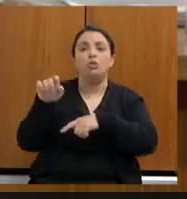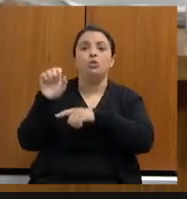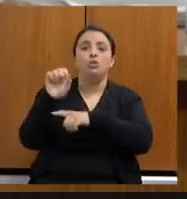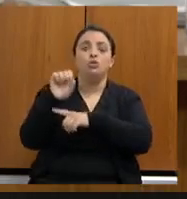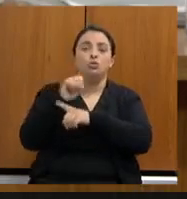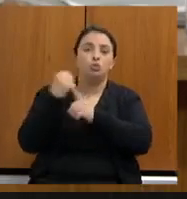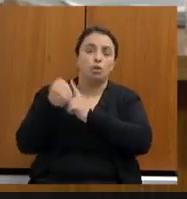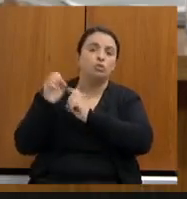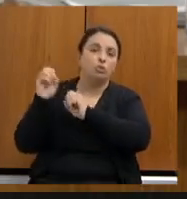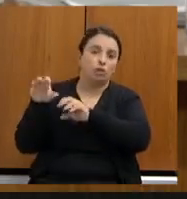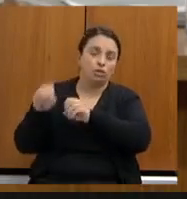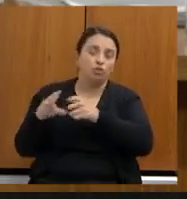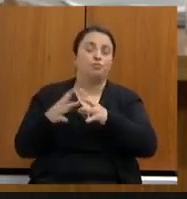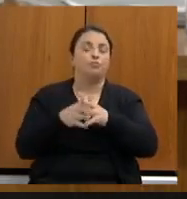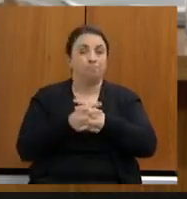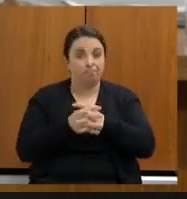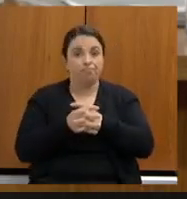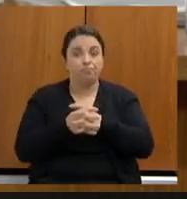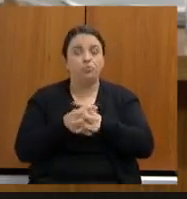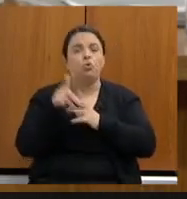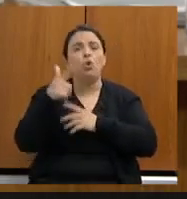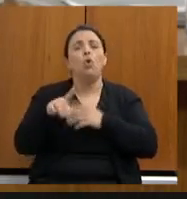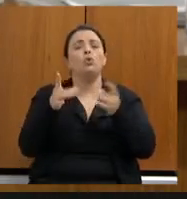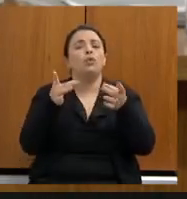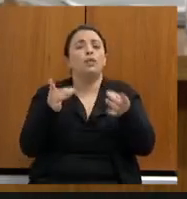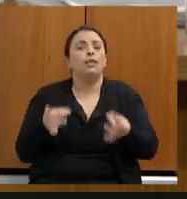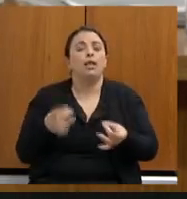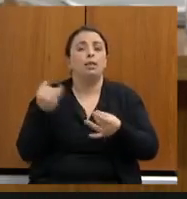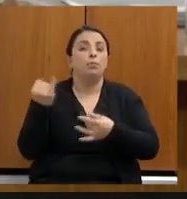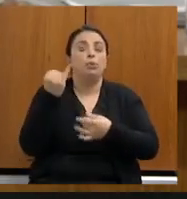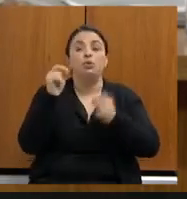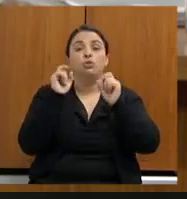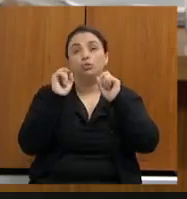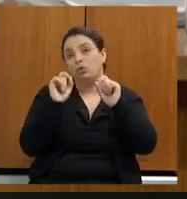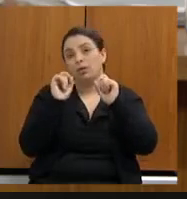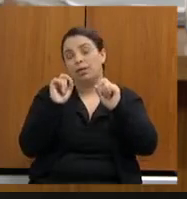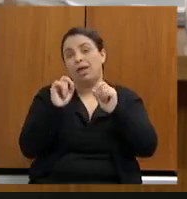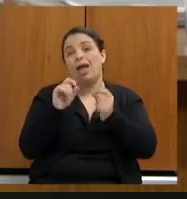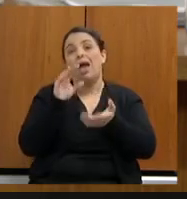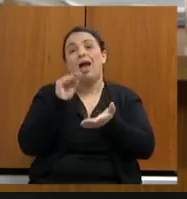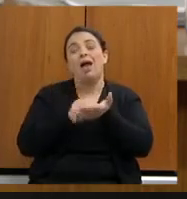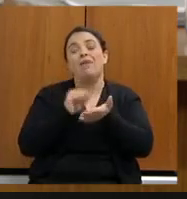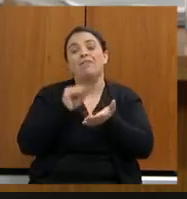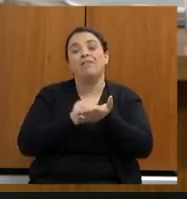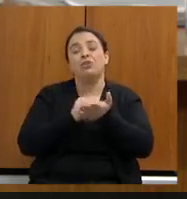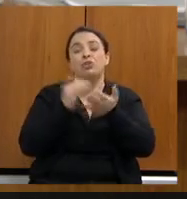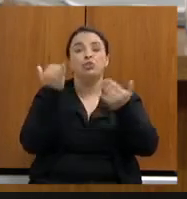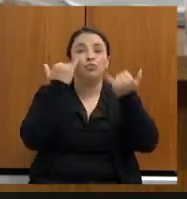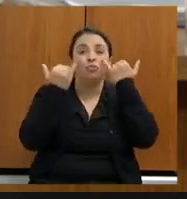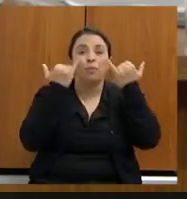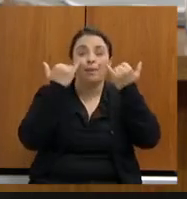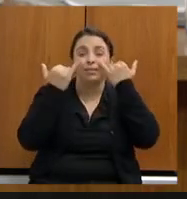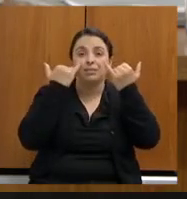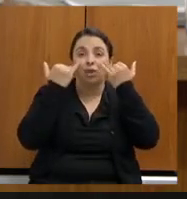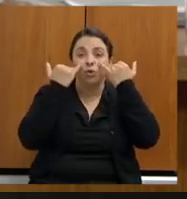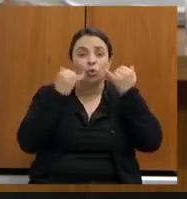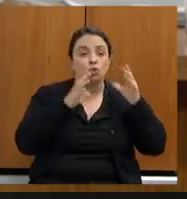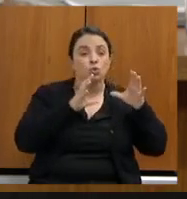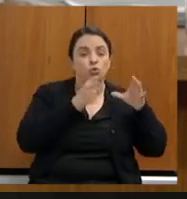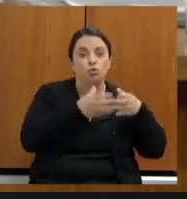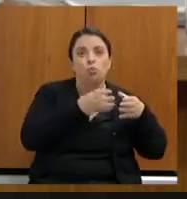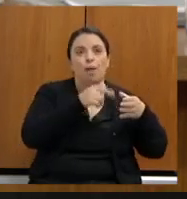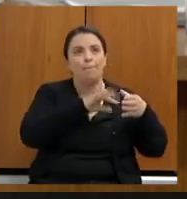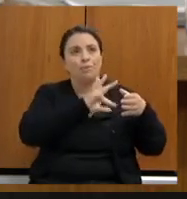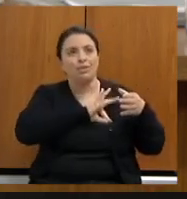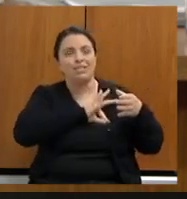detalhe interessante dizia a respeito quando eu cheguei a falta de informação entre as forças é assim que vai